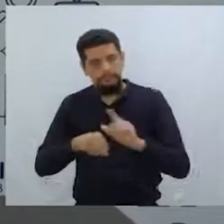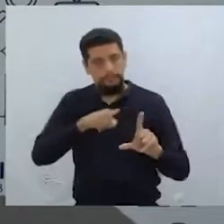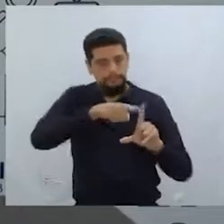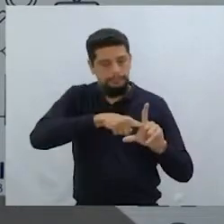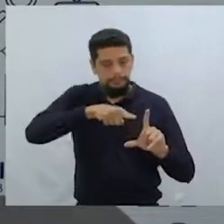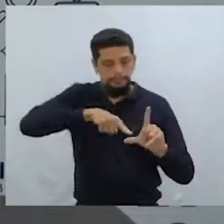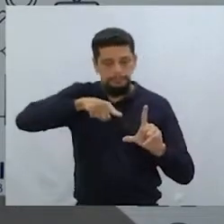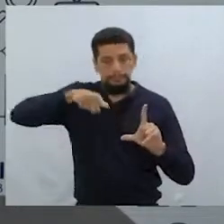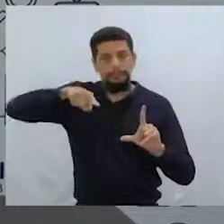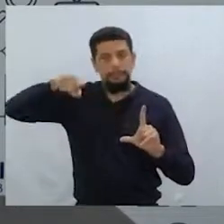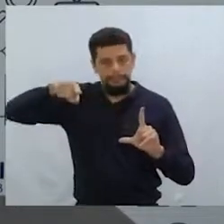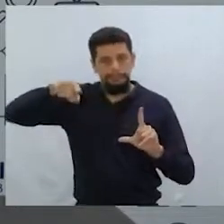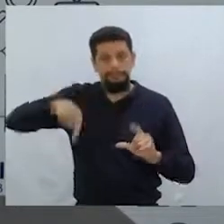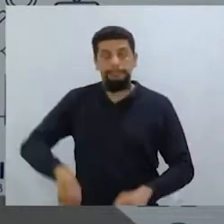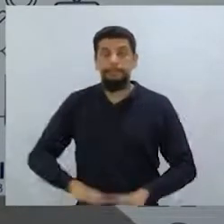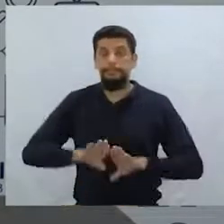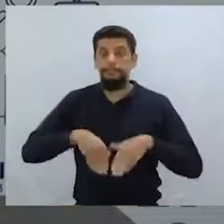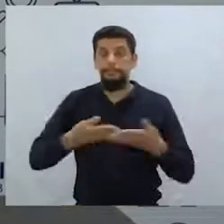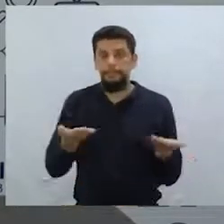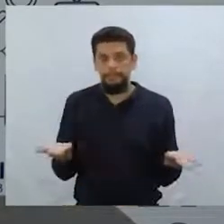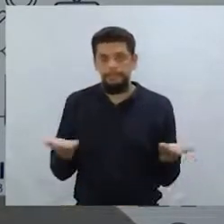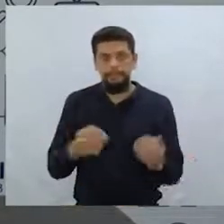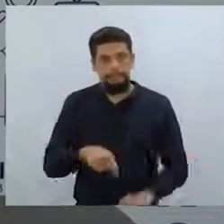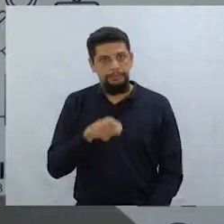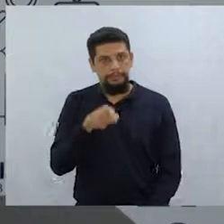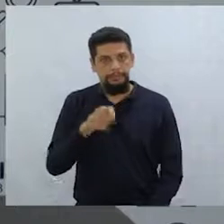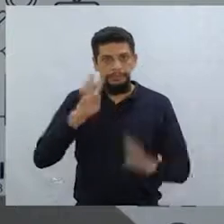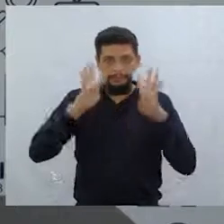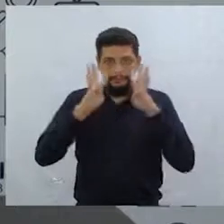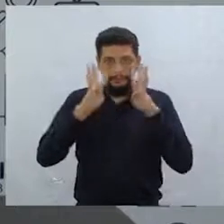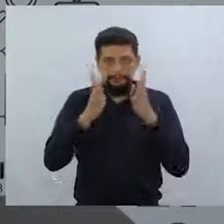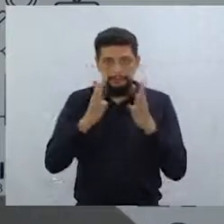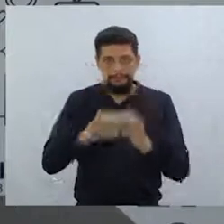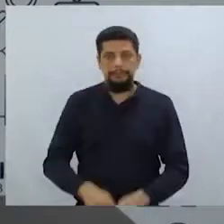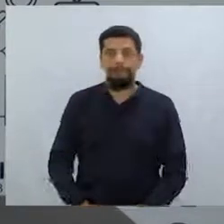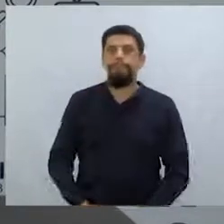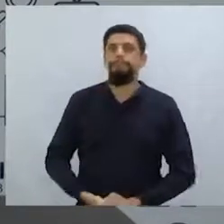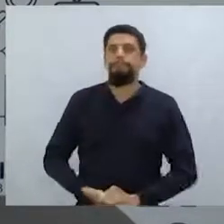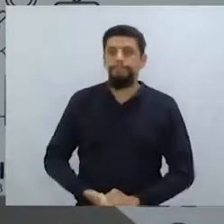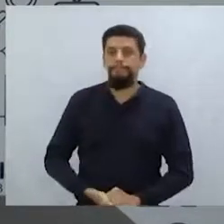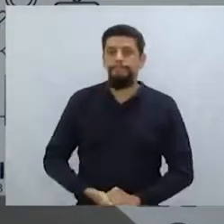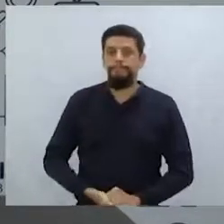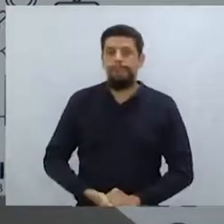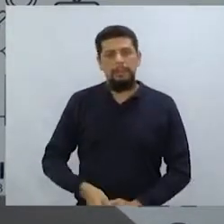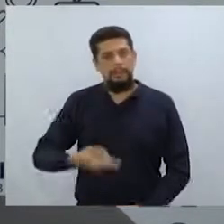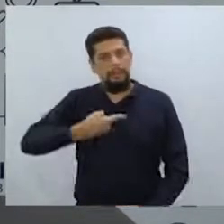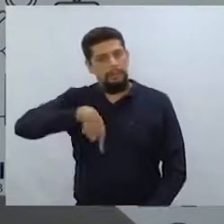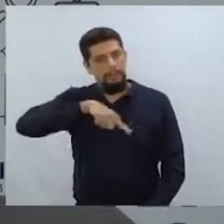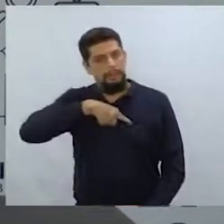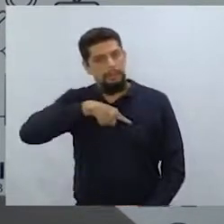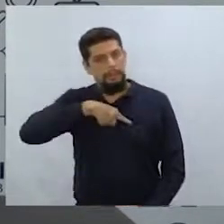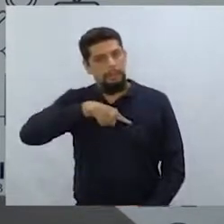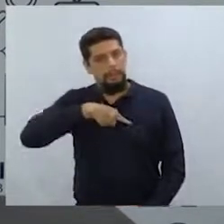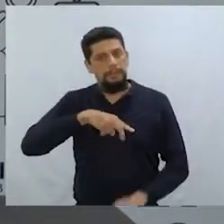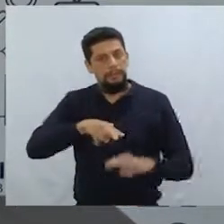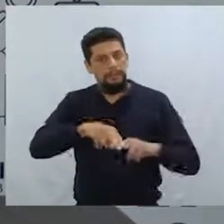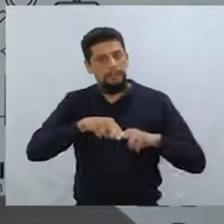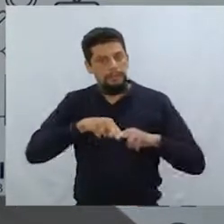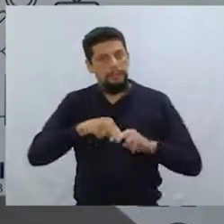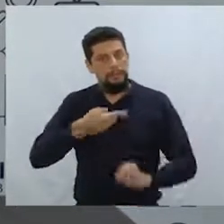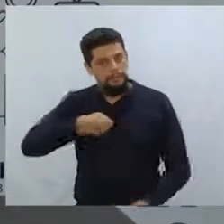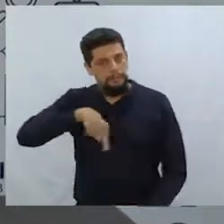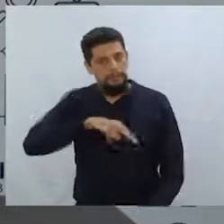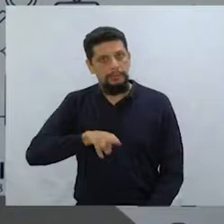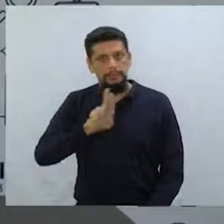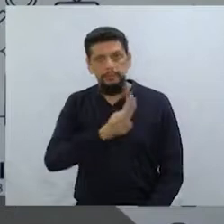vamos acrescentar os gráficos. Então, estejam aí comigo. Olha só, nós vamos, para isso, a